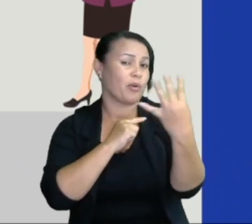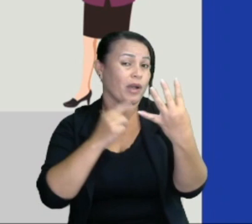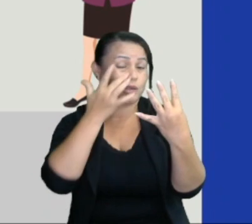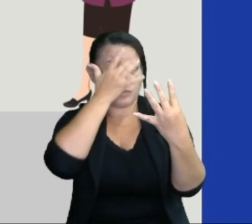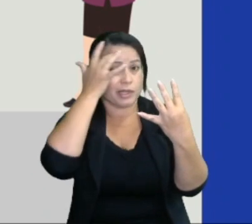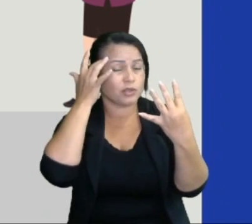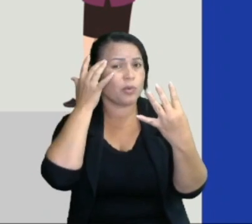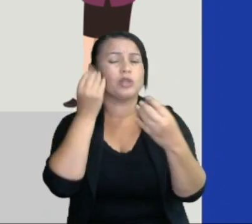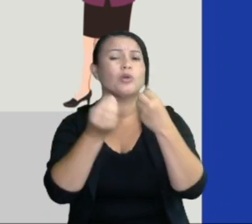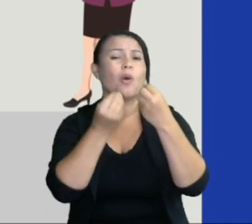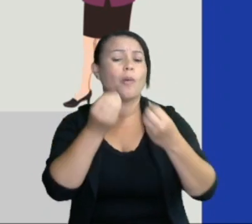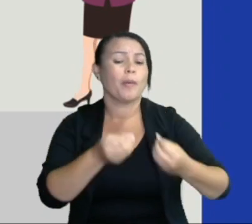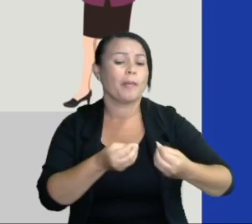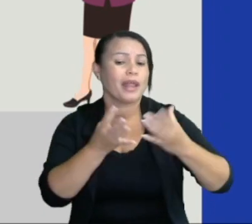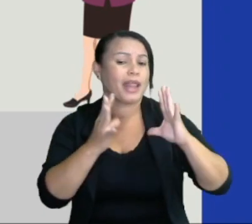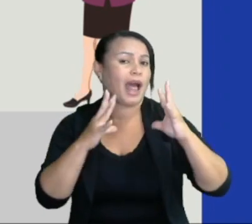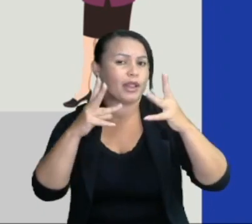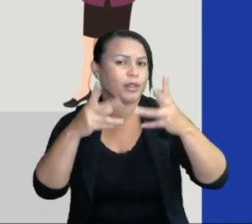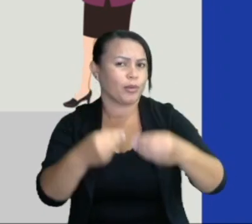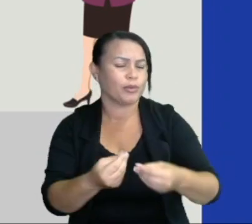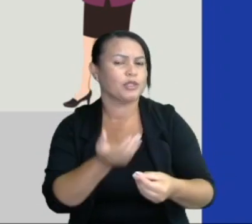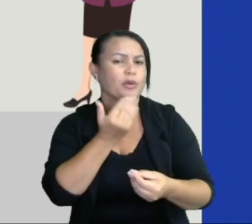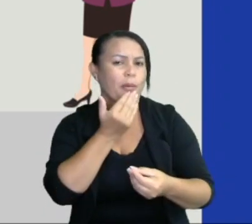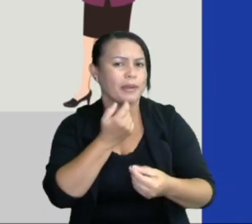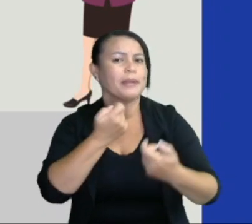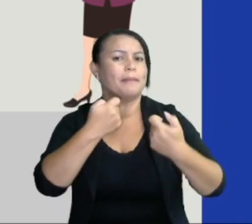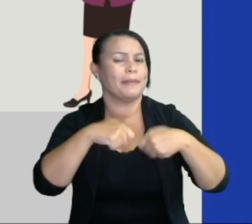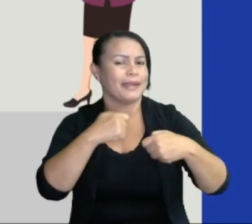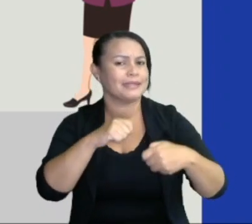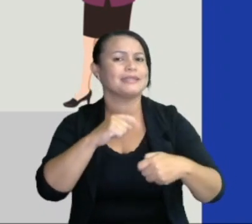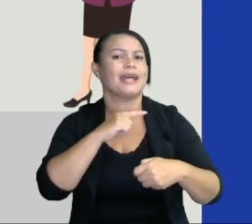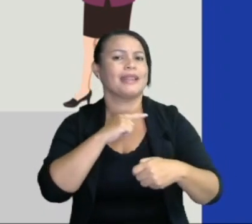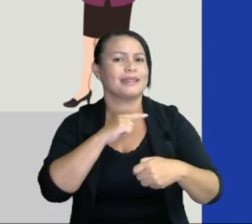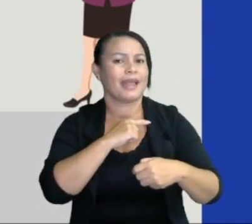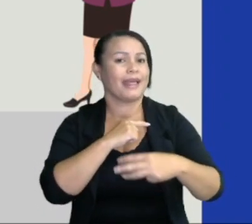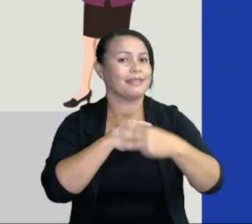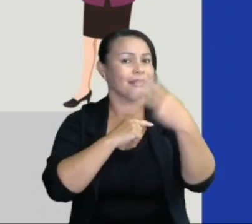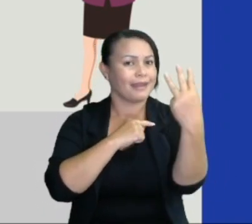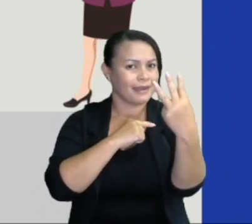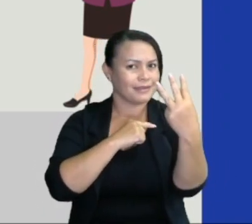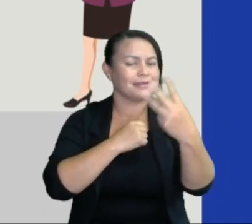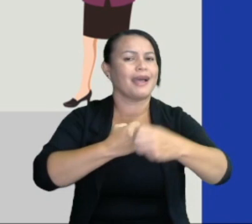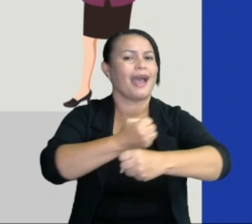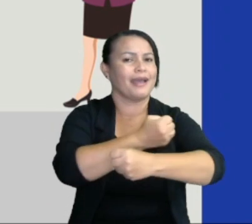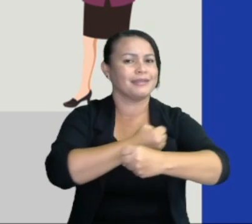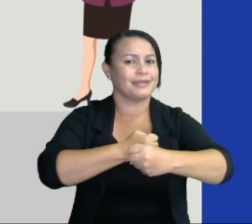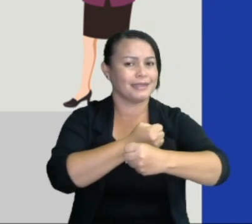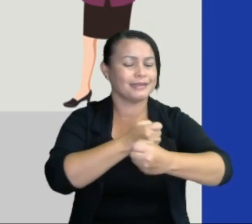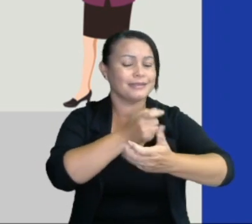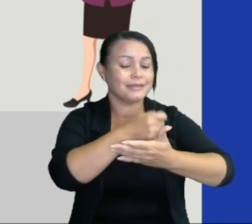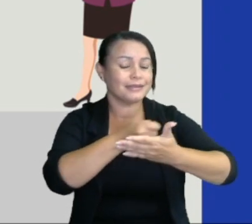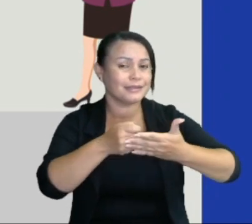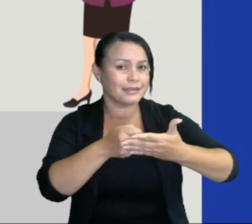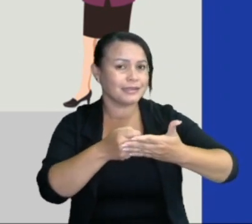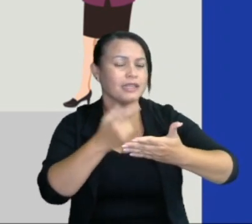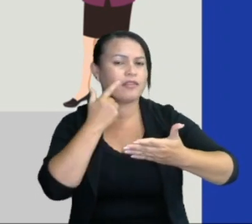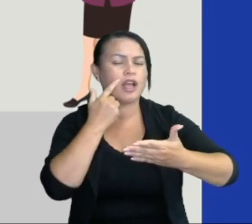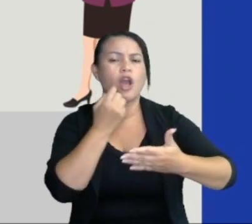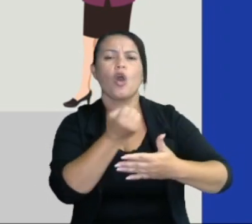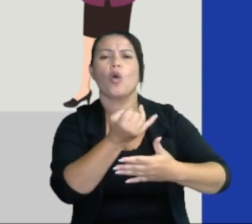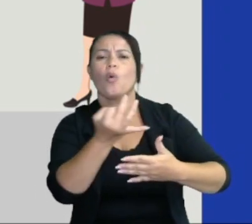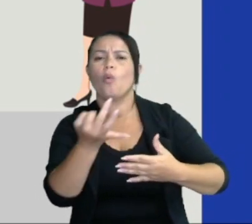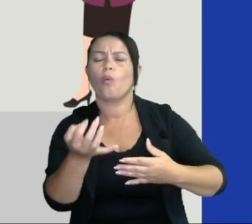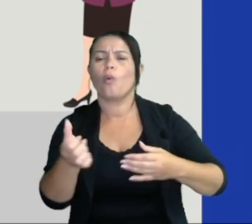pessoas. Para servir a todos, precisa fazer então 3 receitas. Quanto de